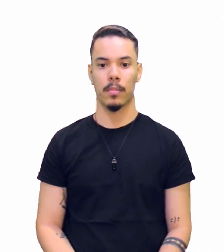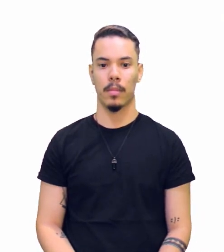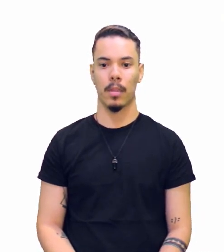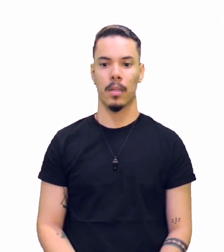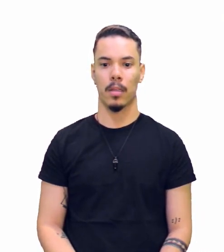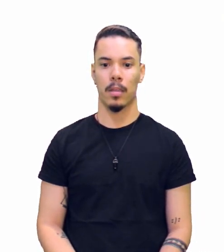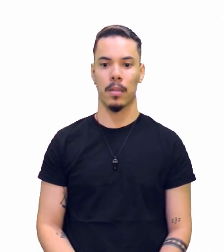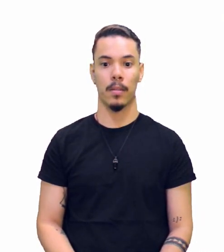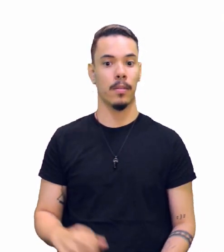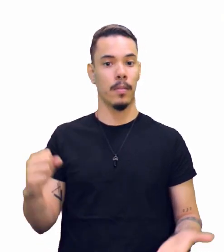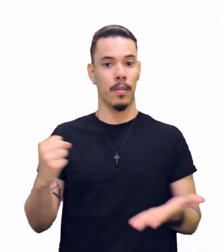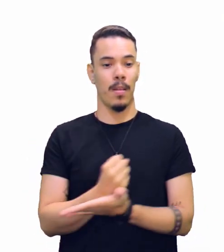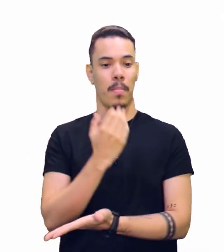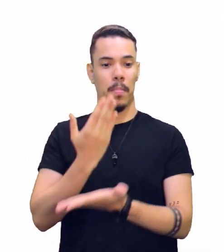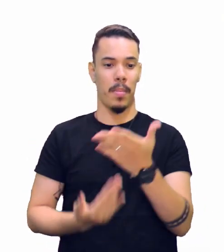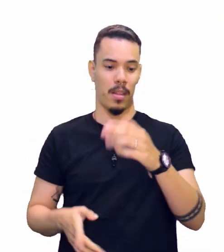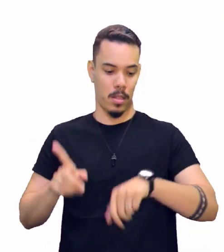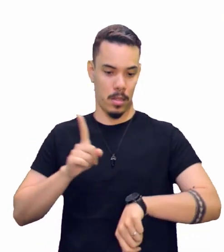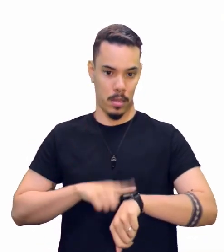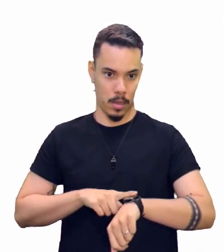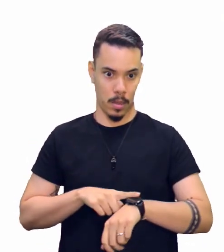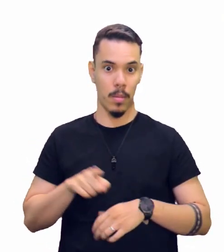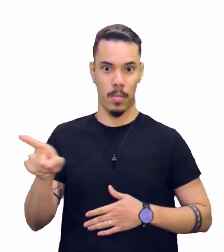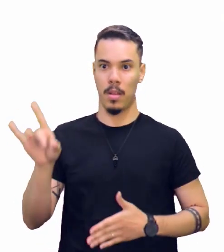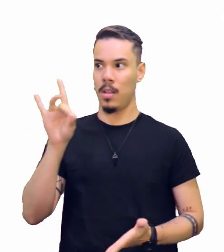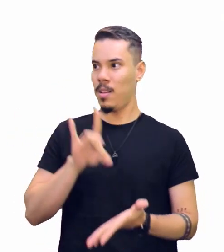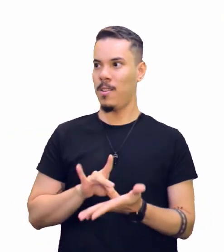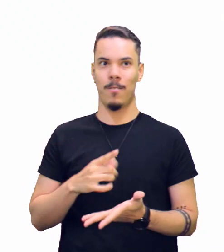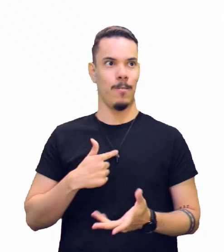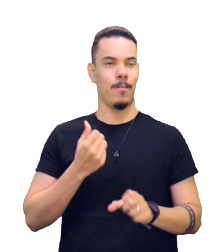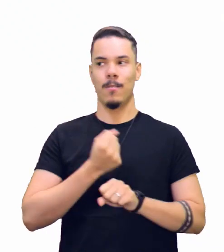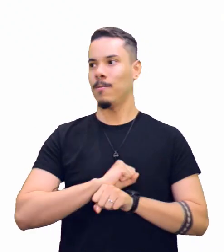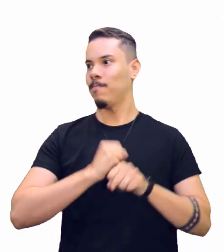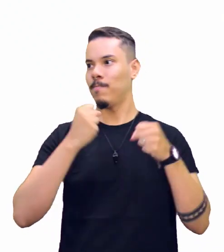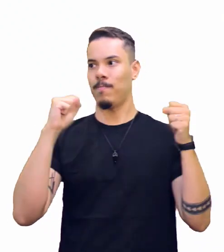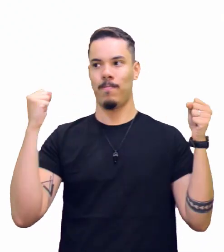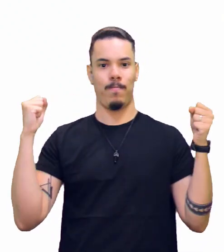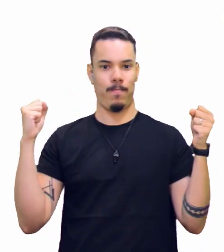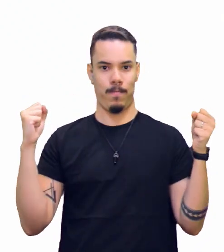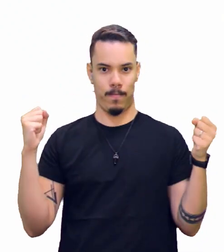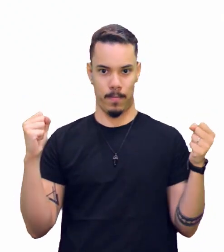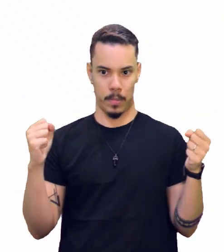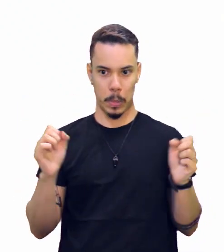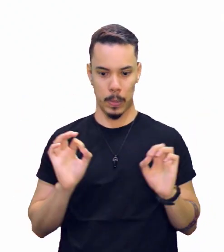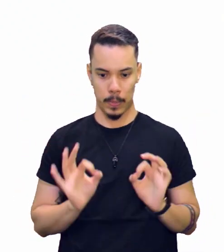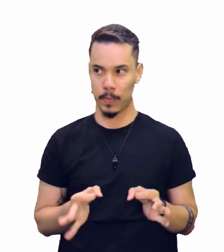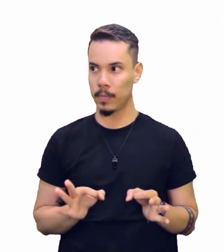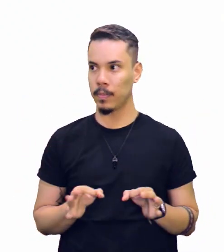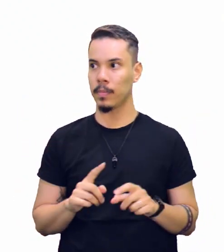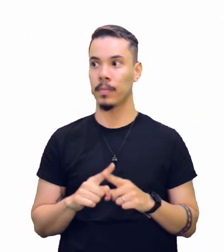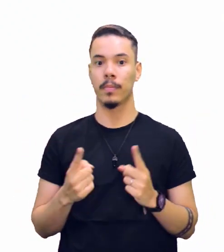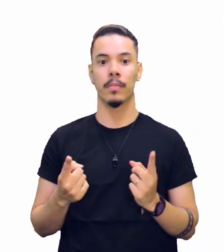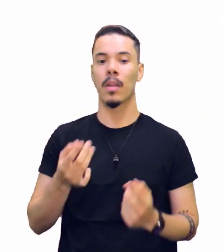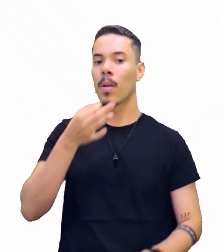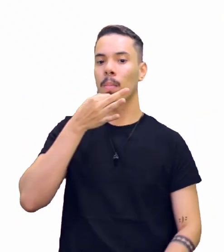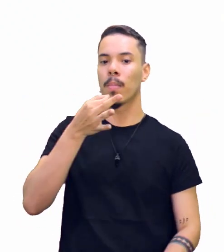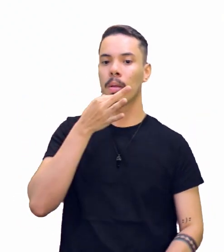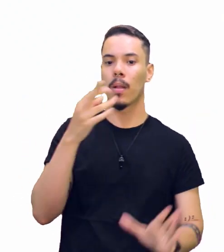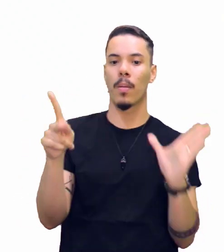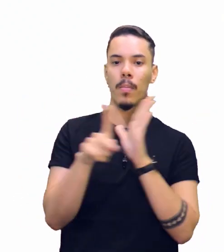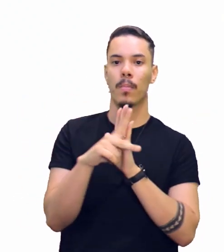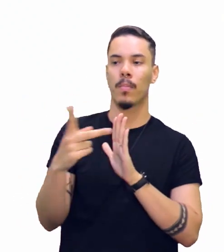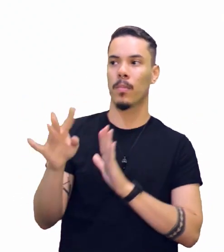time que perda de tempo então assim ele realmente é revoltado revoltes com esse tipo de pessoa opinião do nosso amigo aí do